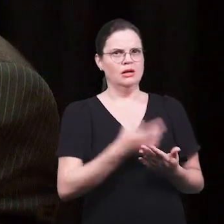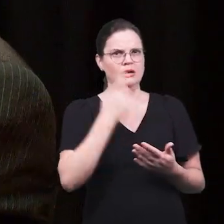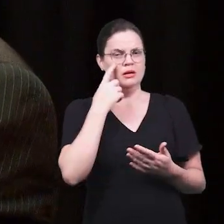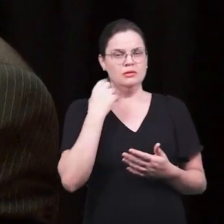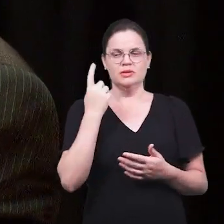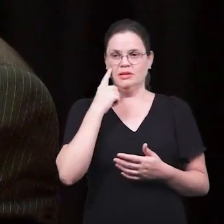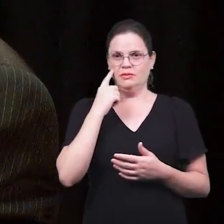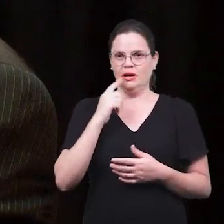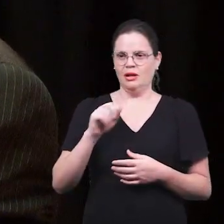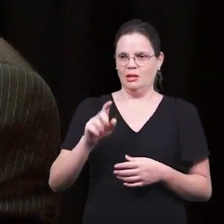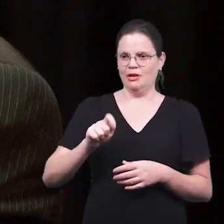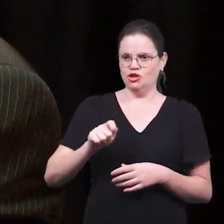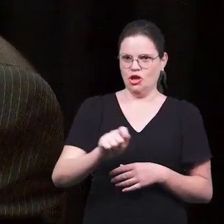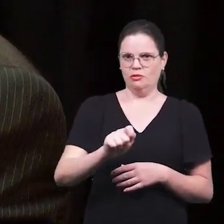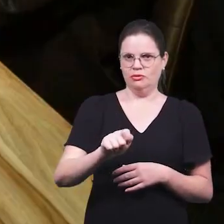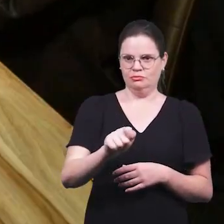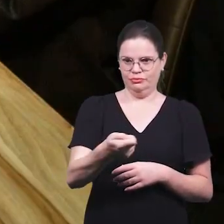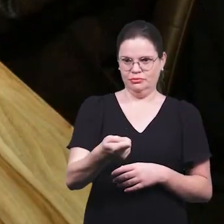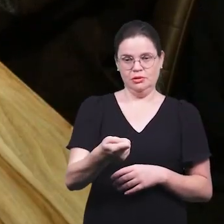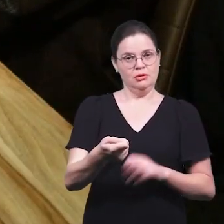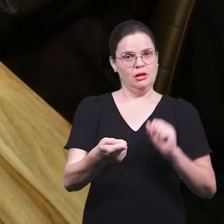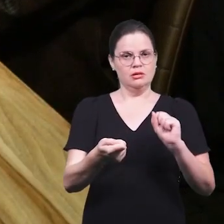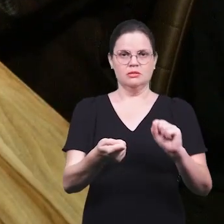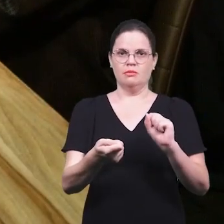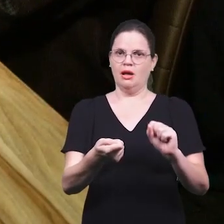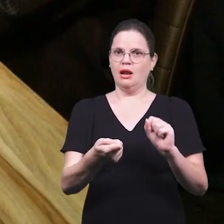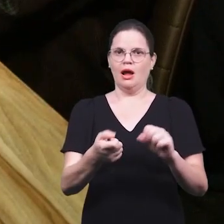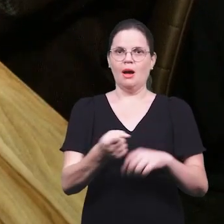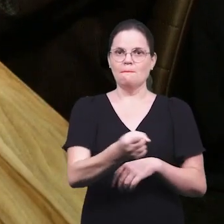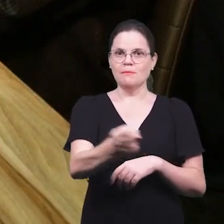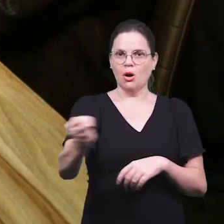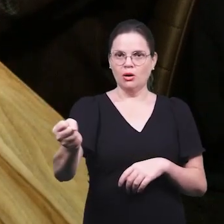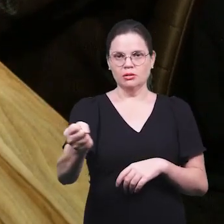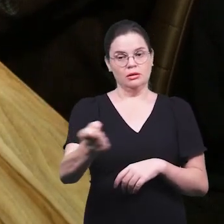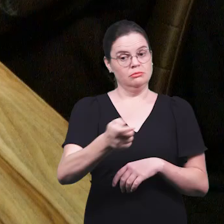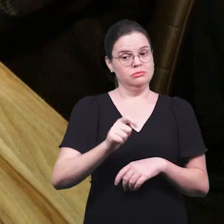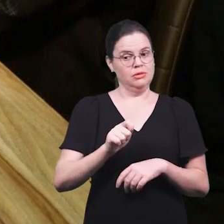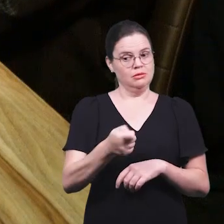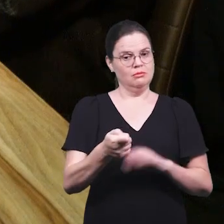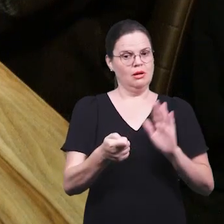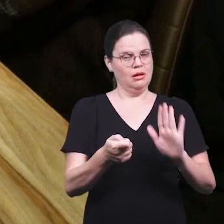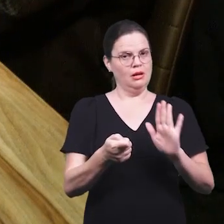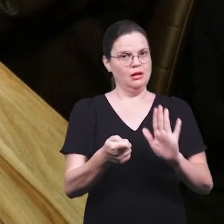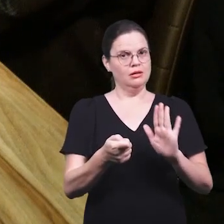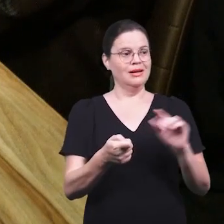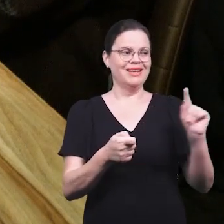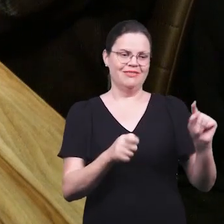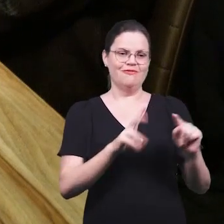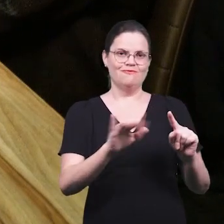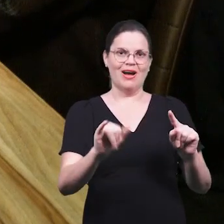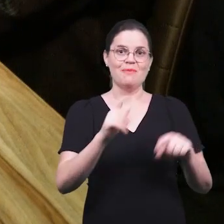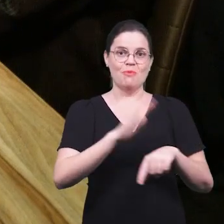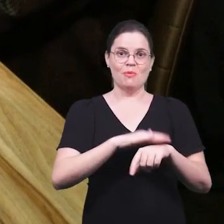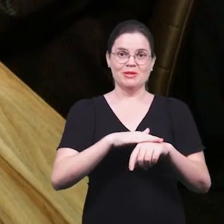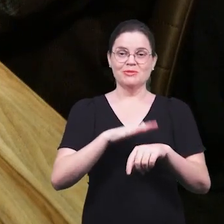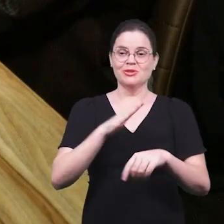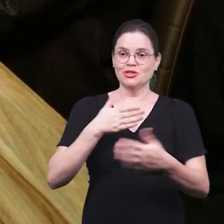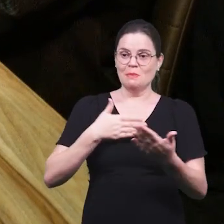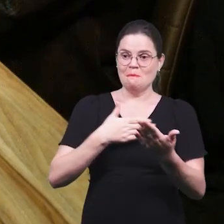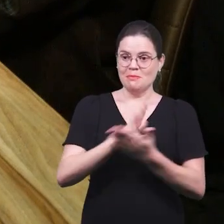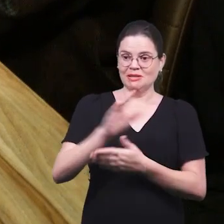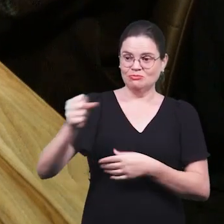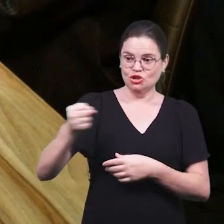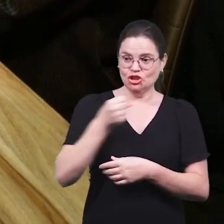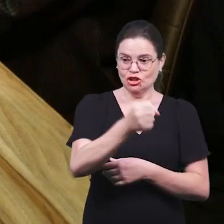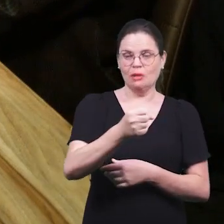porta, a chave está na porta, mas há um tempo para ela se abrir. Foi destravada, né? Já está ali, mas o momento de abrir é o Senhor